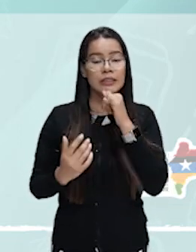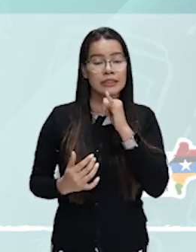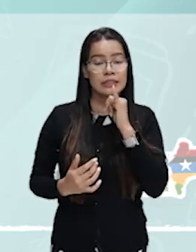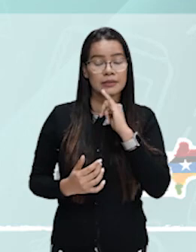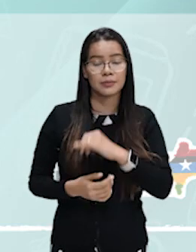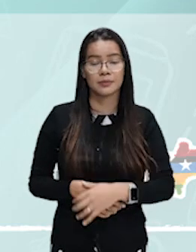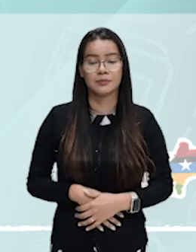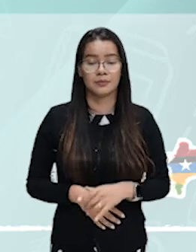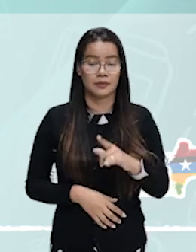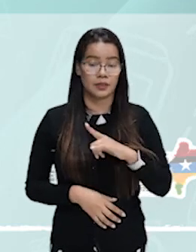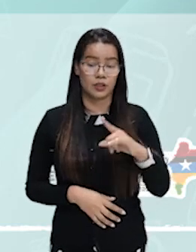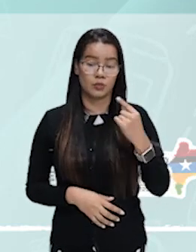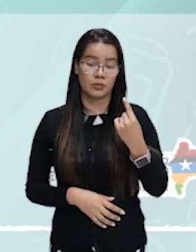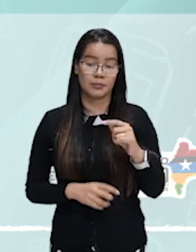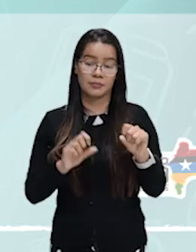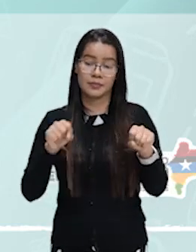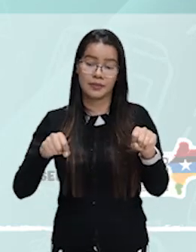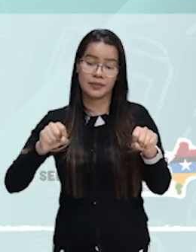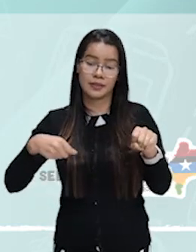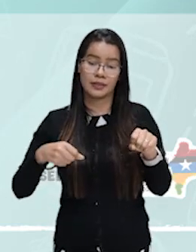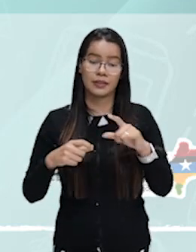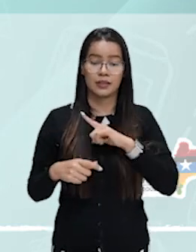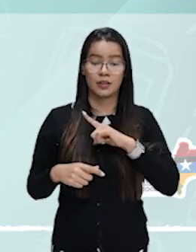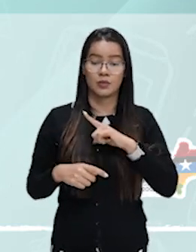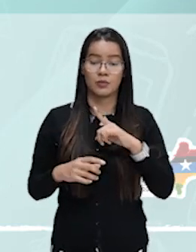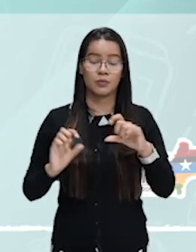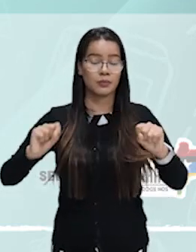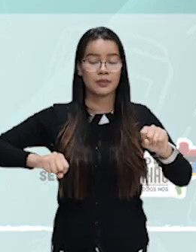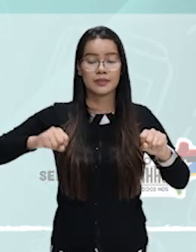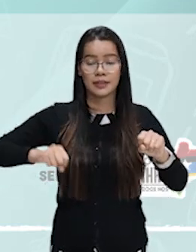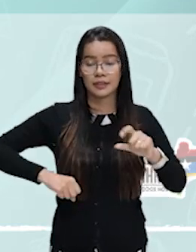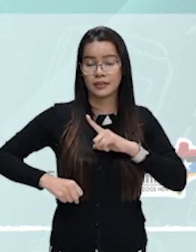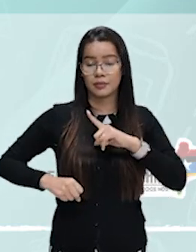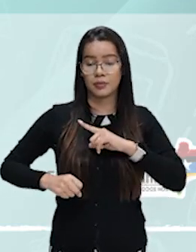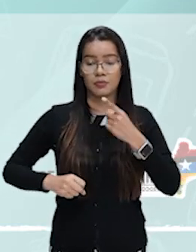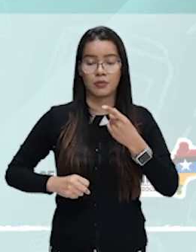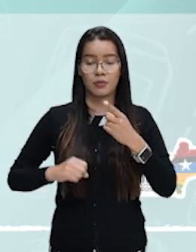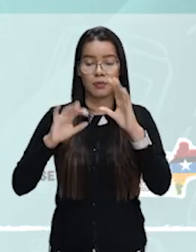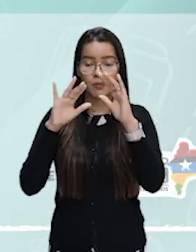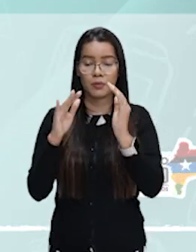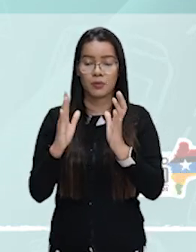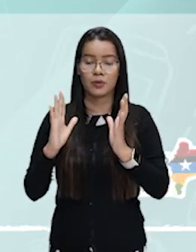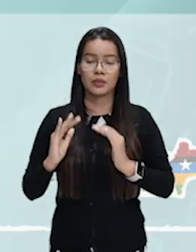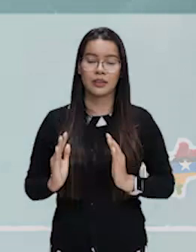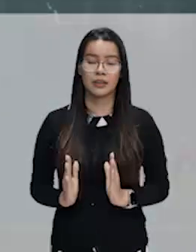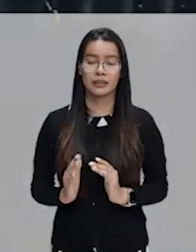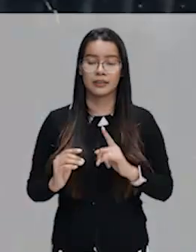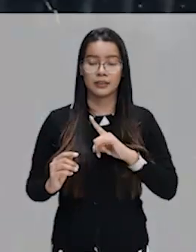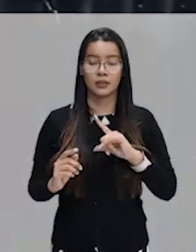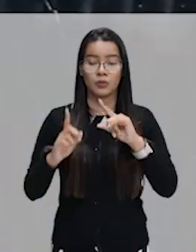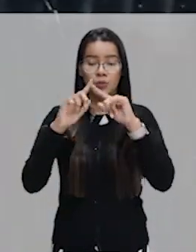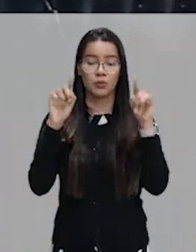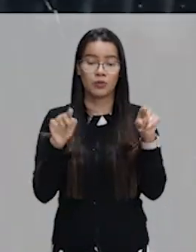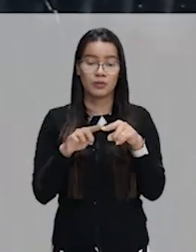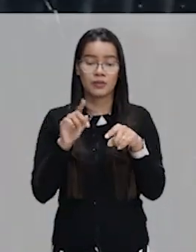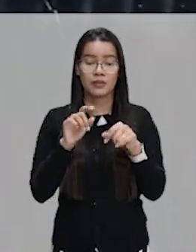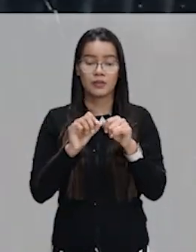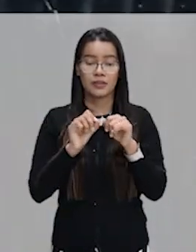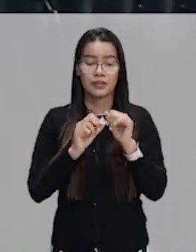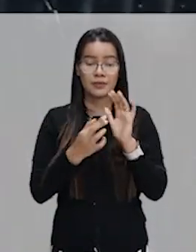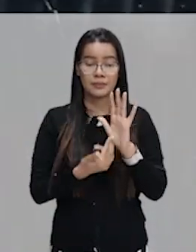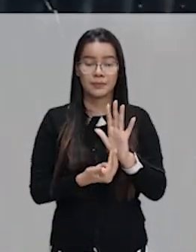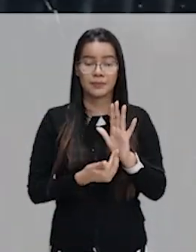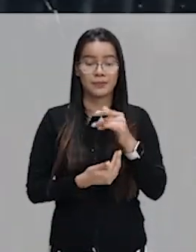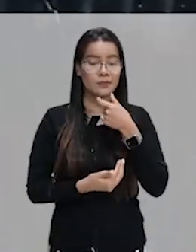exemplo, existe uma bicicleta, existe uma boneca, existe um quadro. Então, você vai fazer essas representações em inglês.